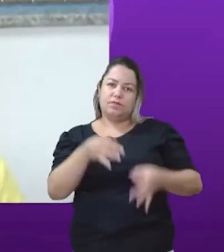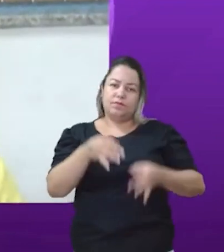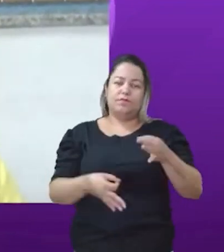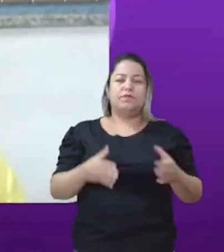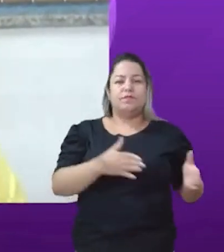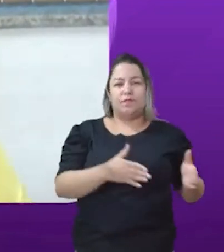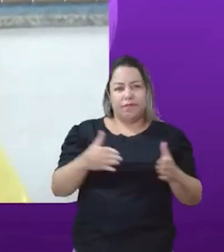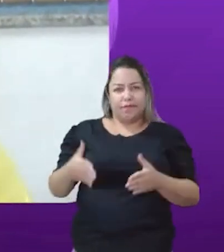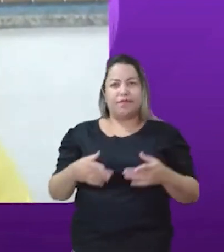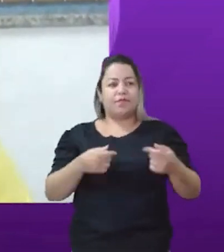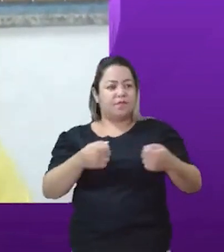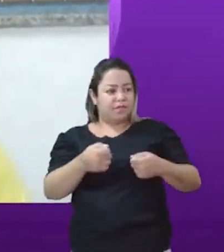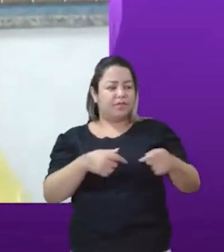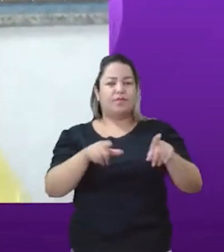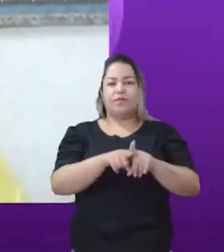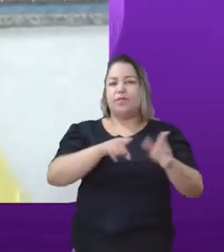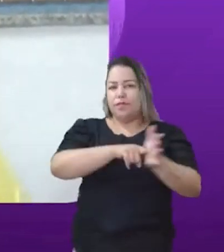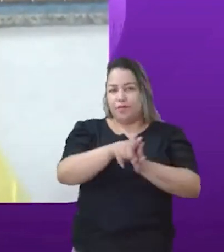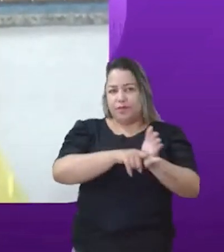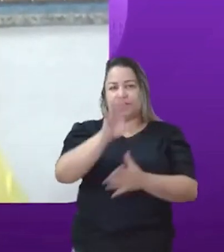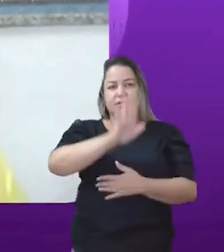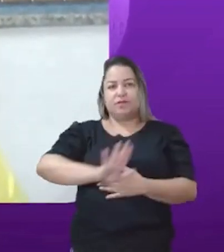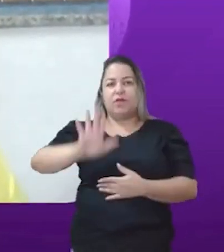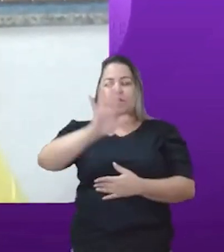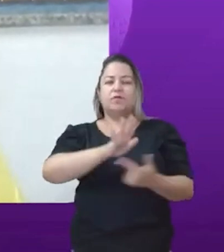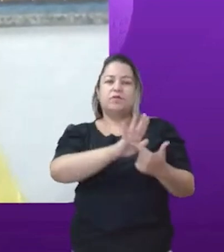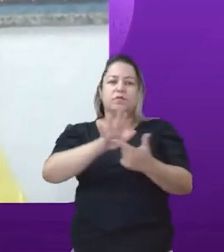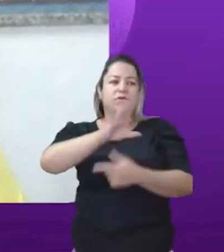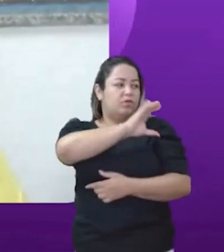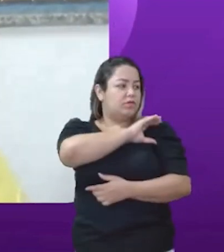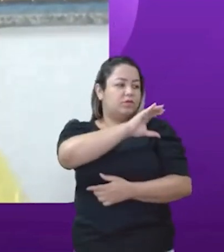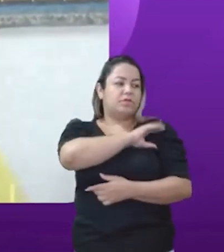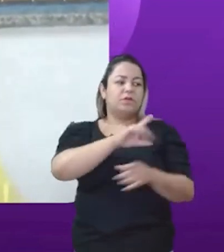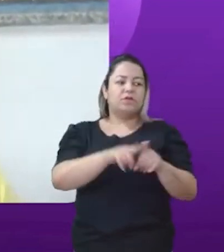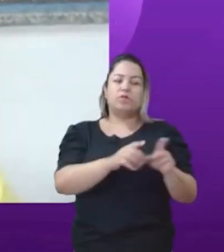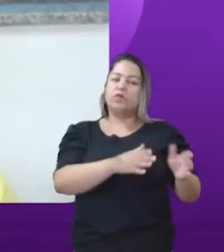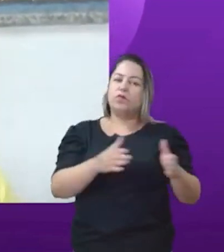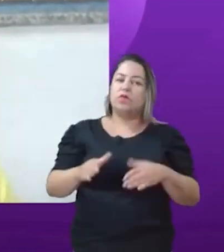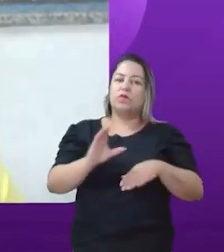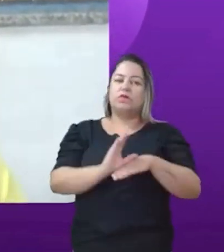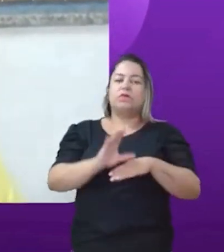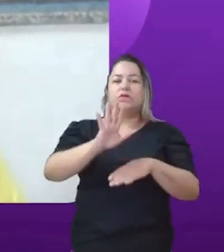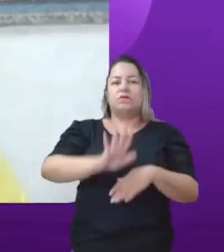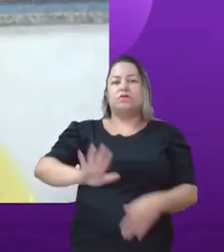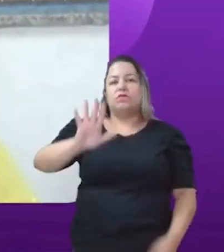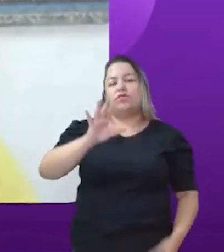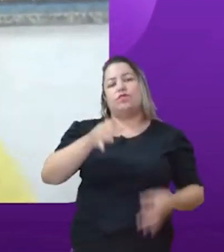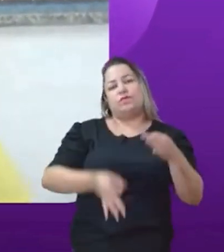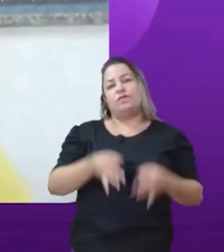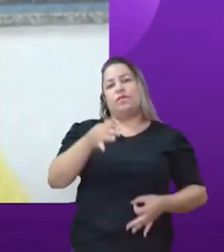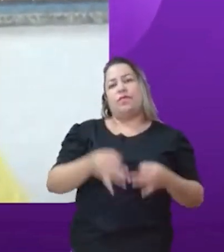o processo de elaboração do Plano Nacional, indicando a coordenação desse processo ao Conselho Nacional de Justiça, representado